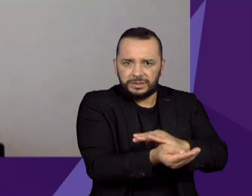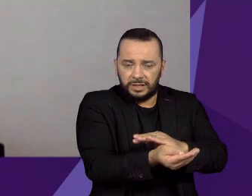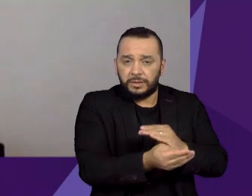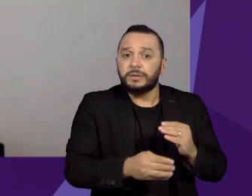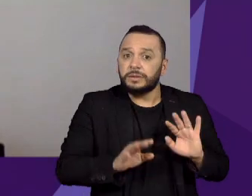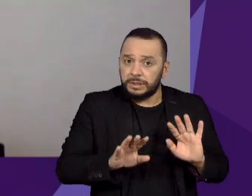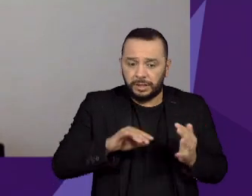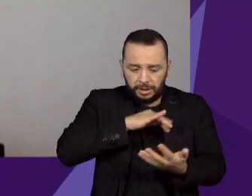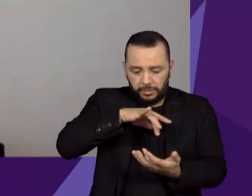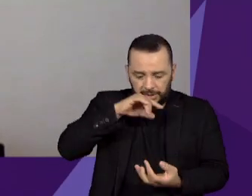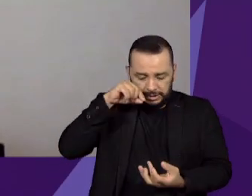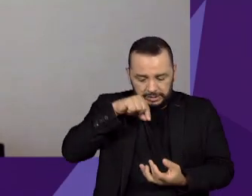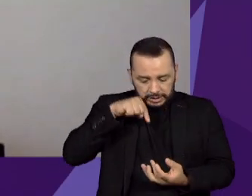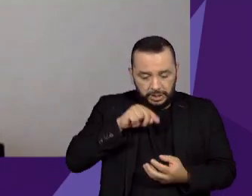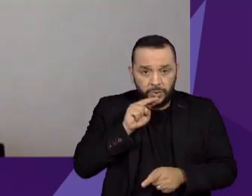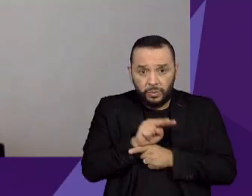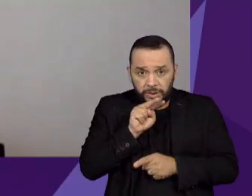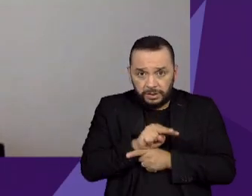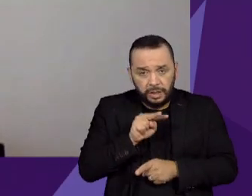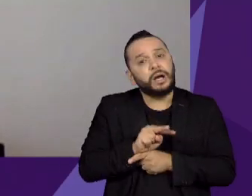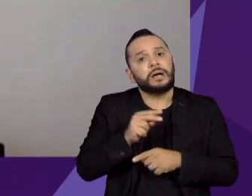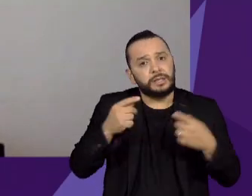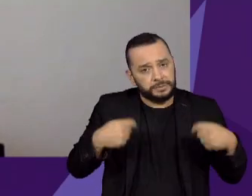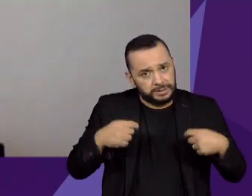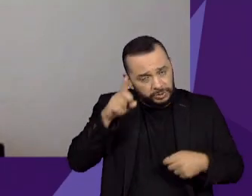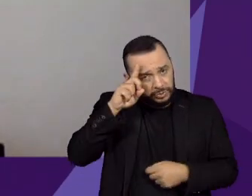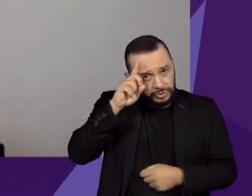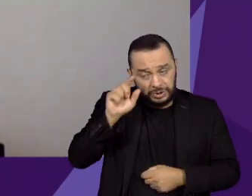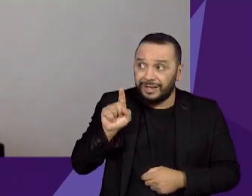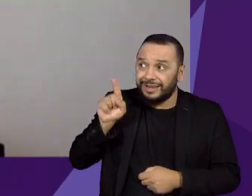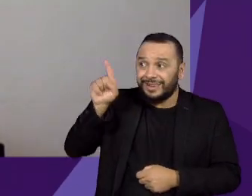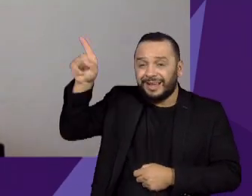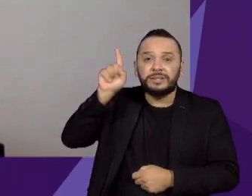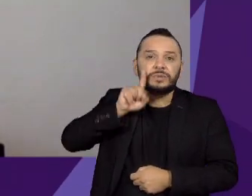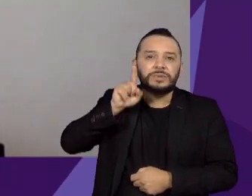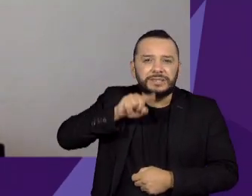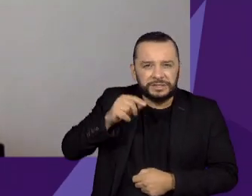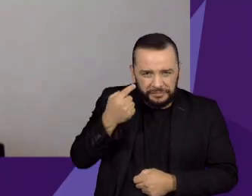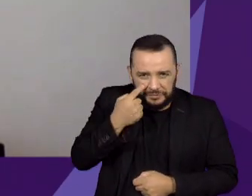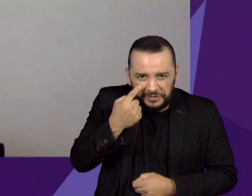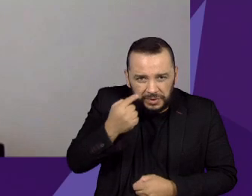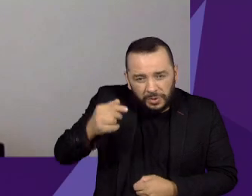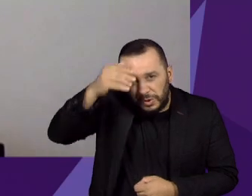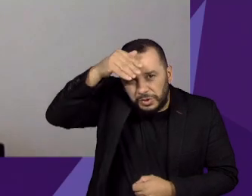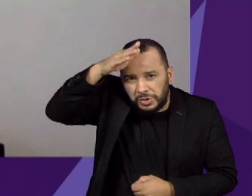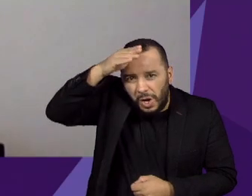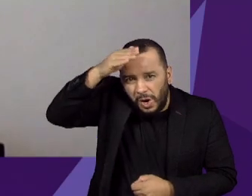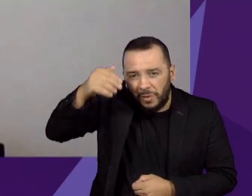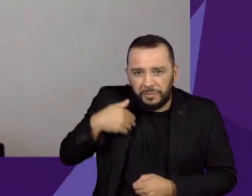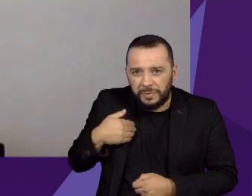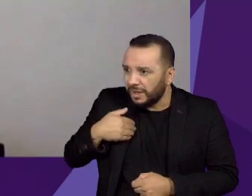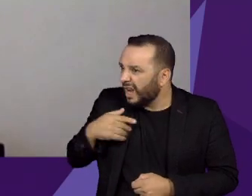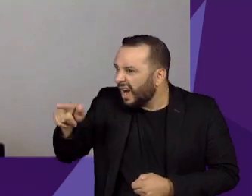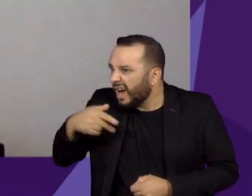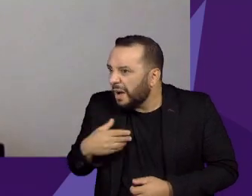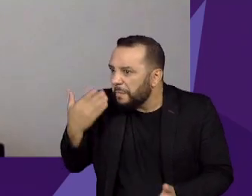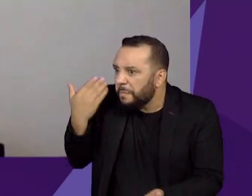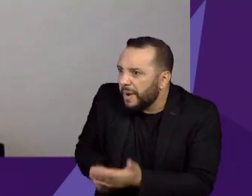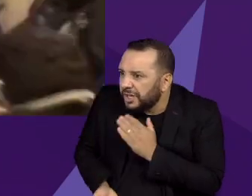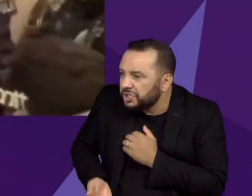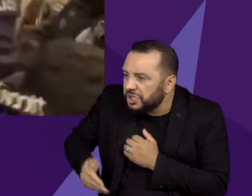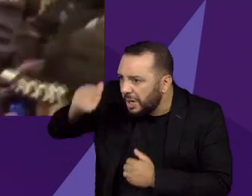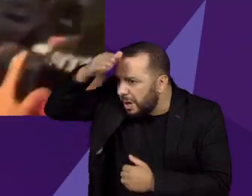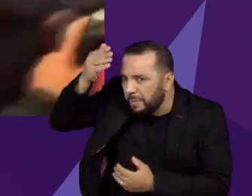com 200 anos de democracia, a turma do Trump não aceitou o resultado, invadiu o Capitólio, matou 5